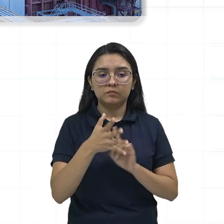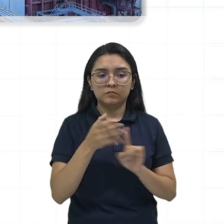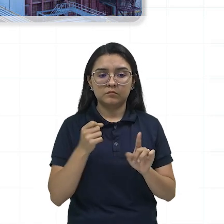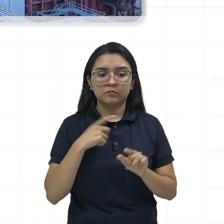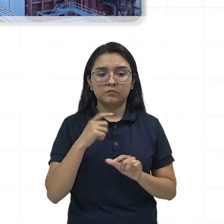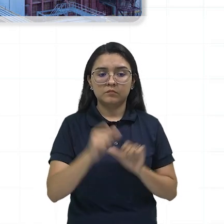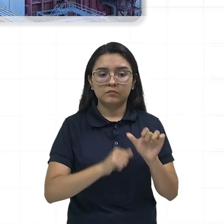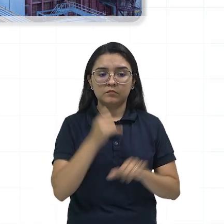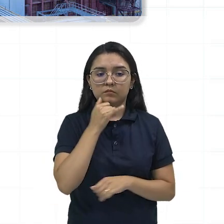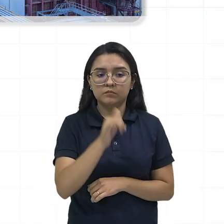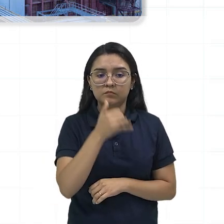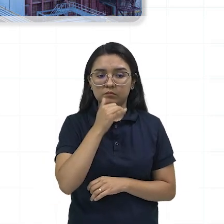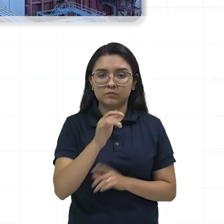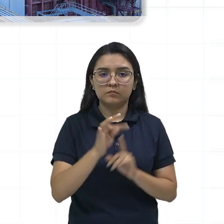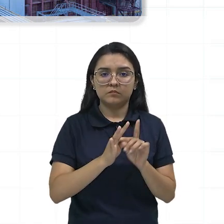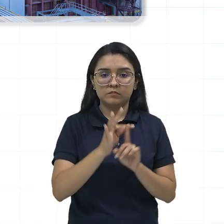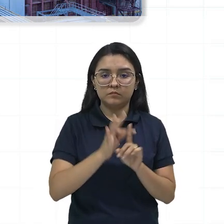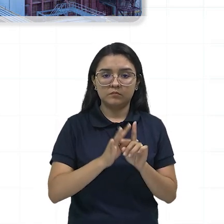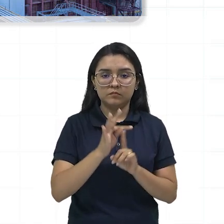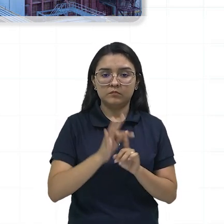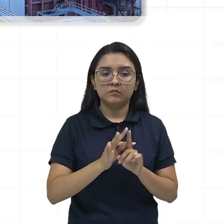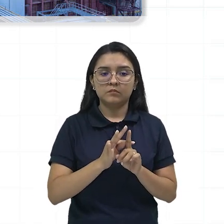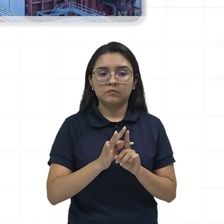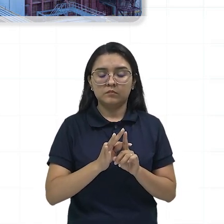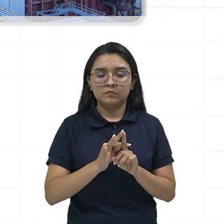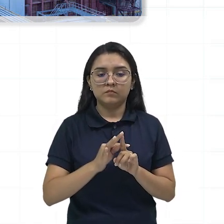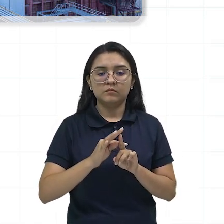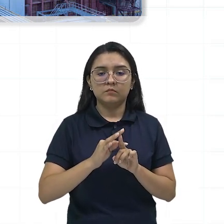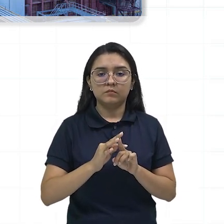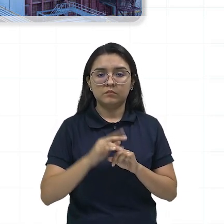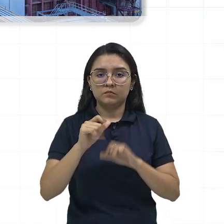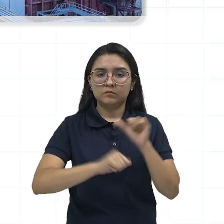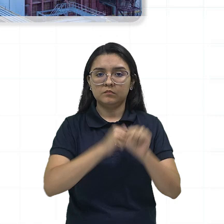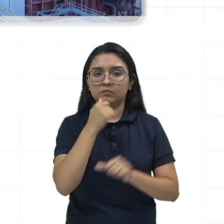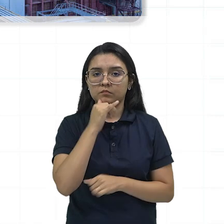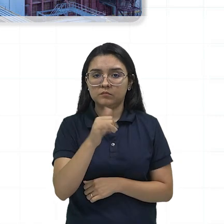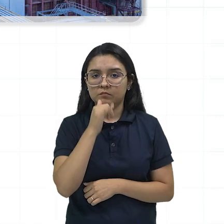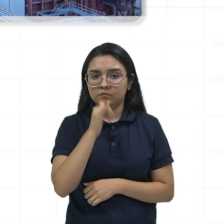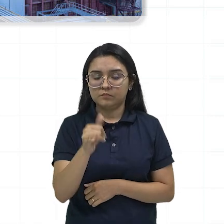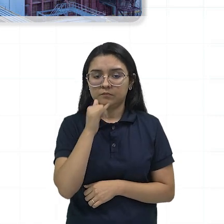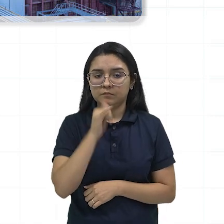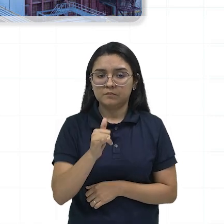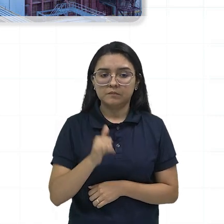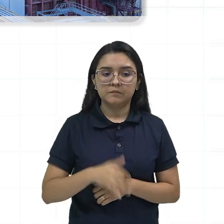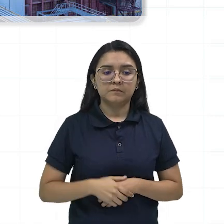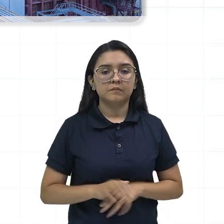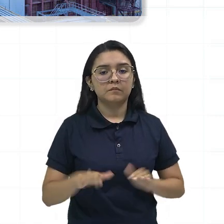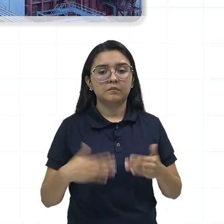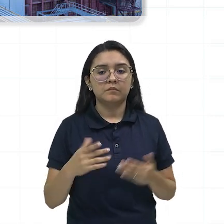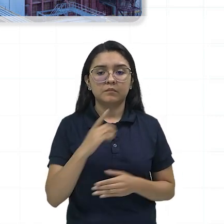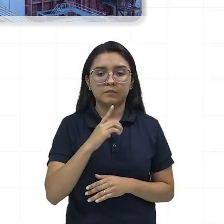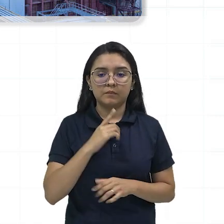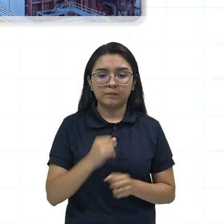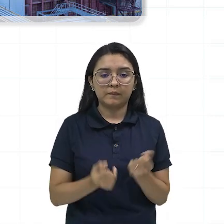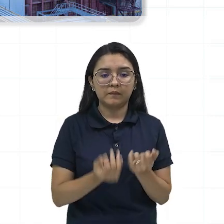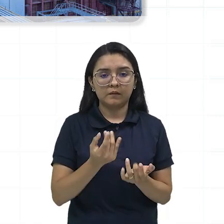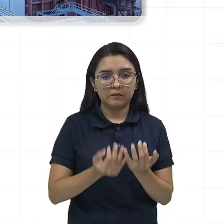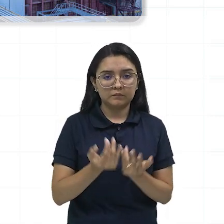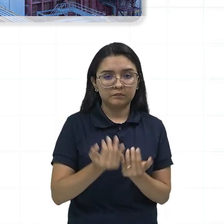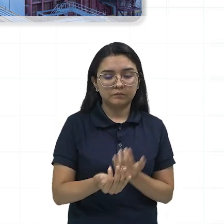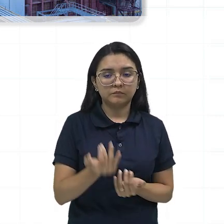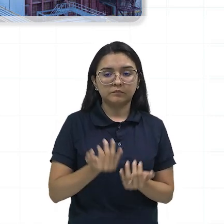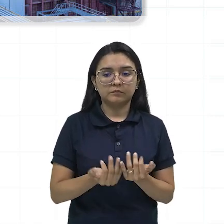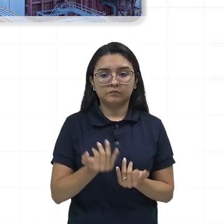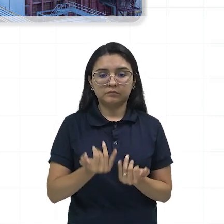transformação da energia térmica em energia elétrica, né? Então, nós temos a queima dos